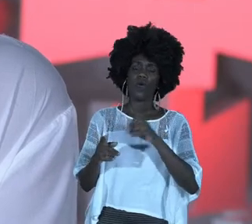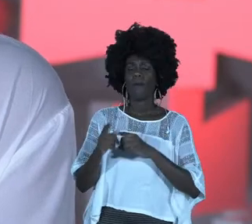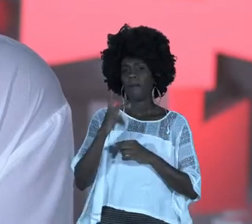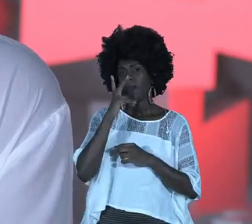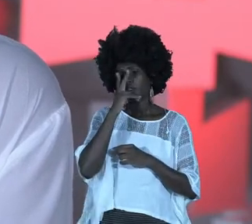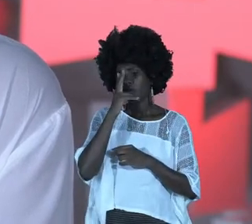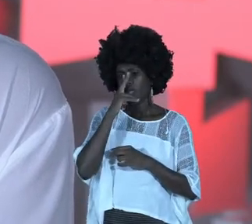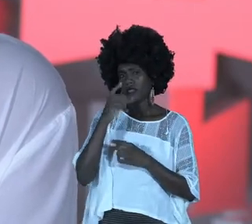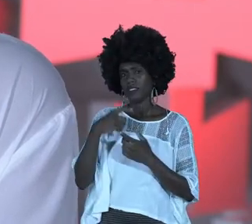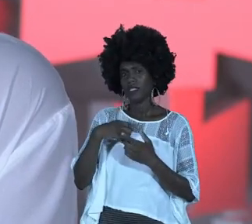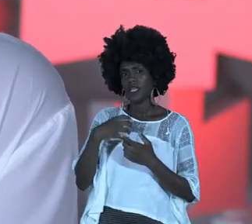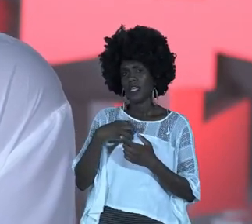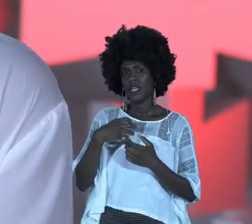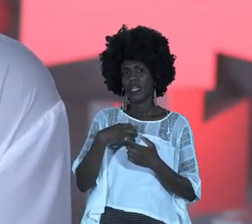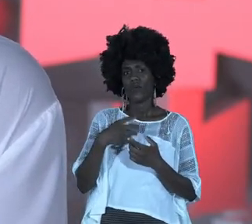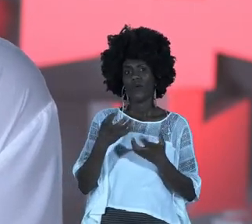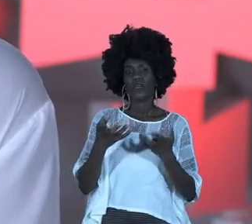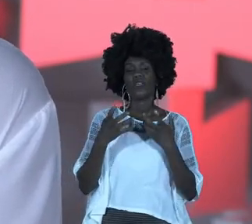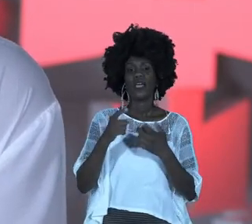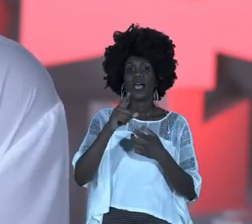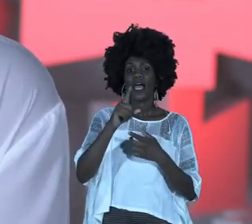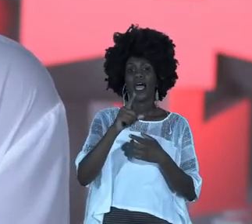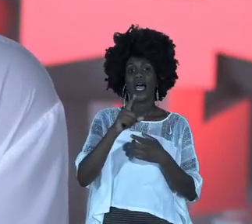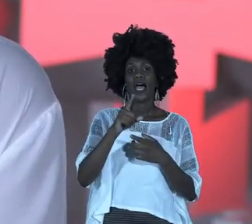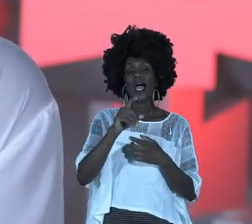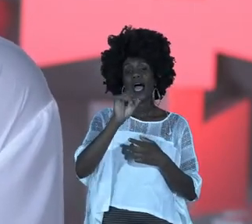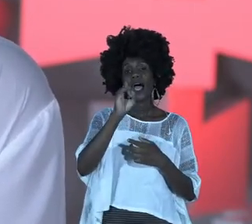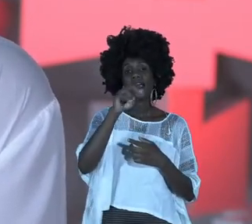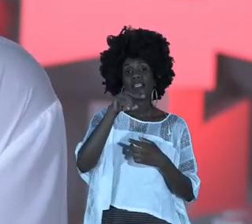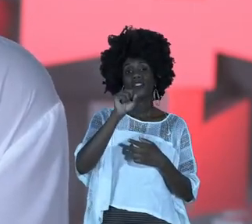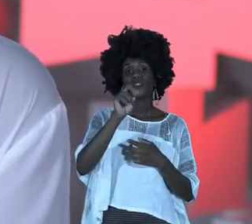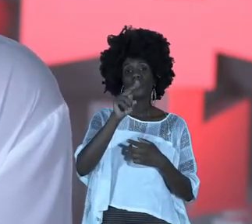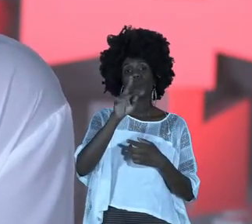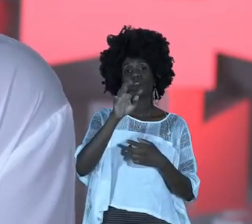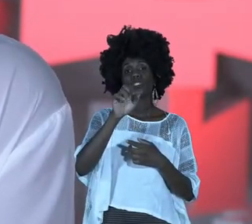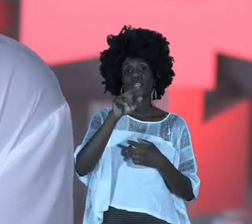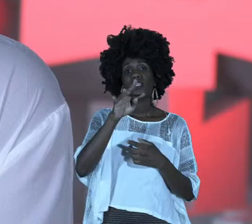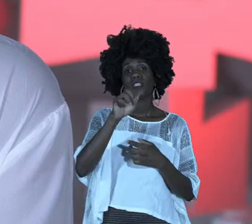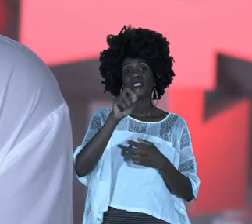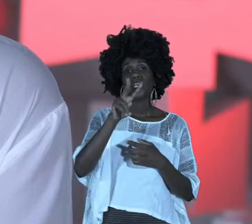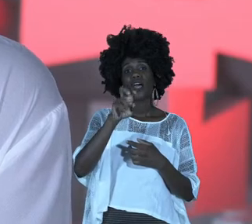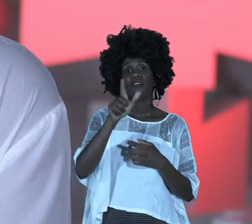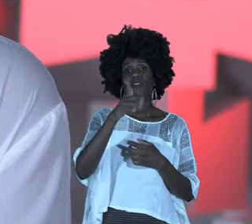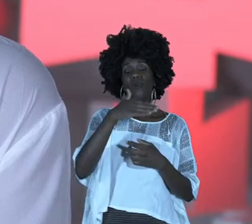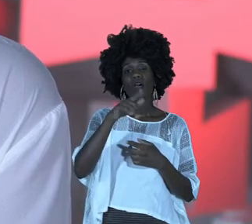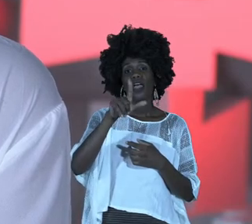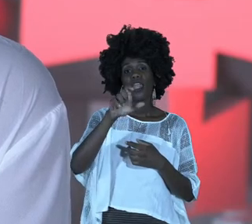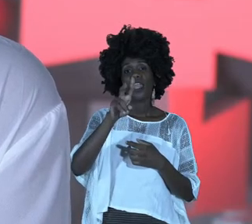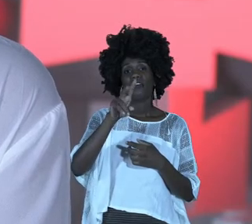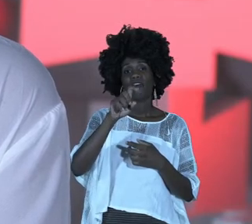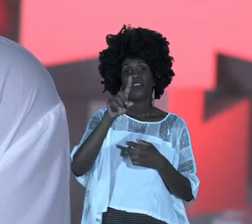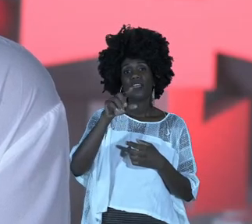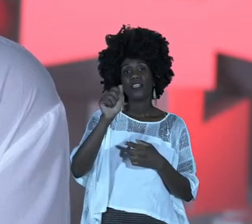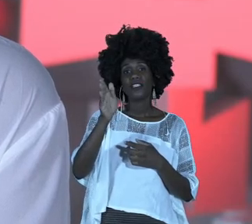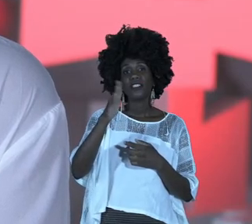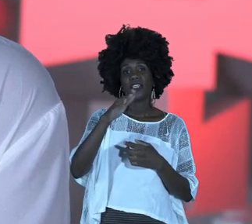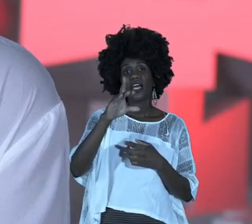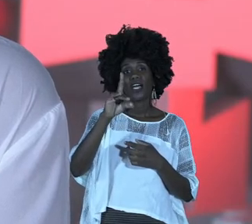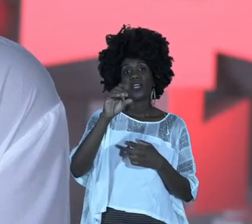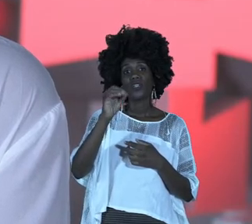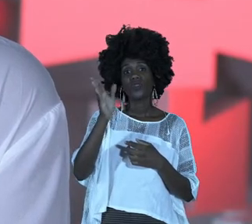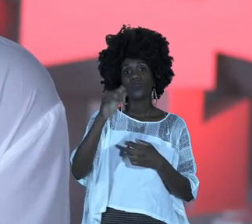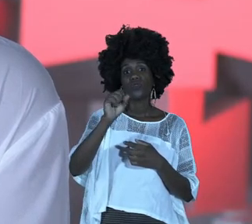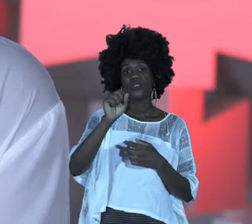inspirado na insustentável leveza do ser, de Milan Kundera. E fiz uma exposição chamada Insustentável